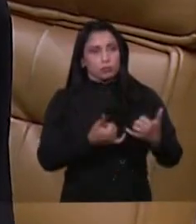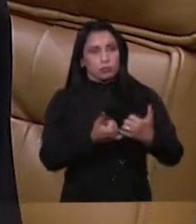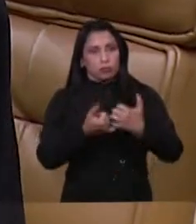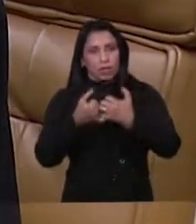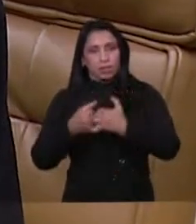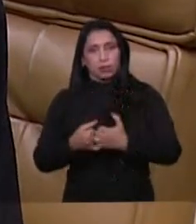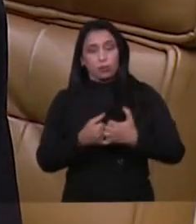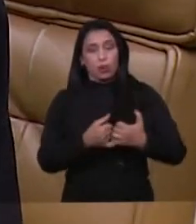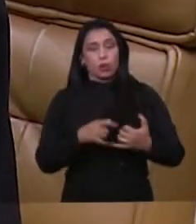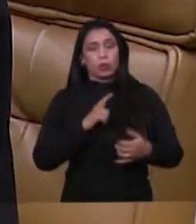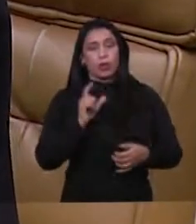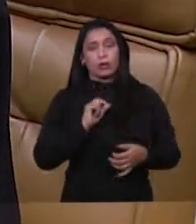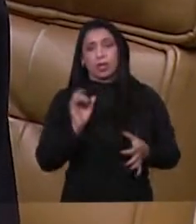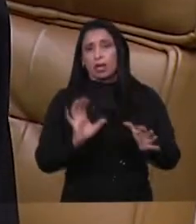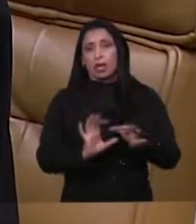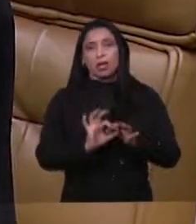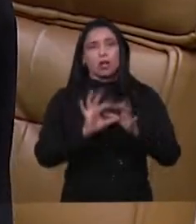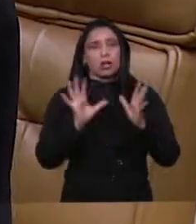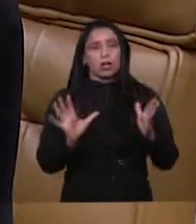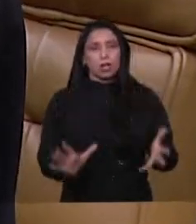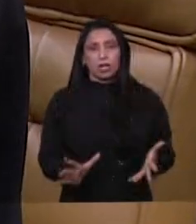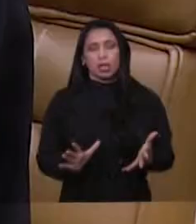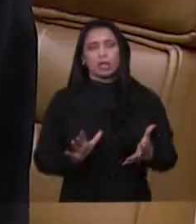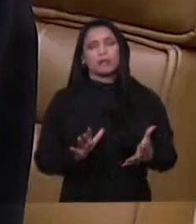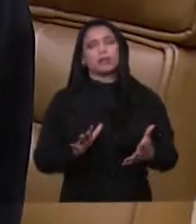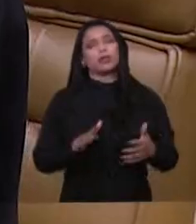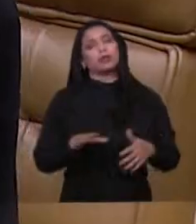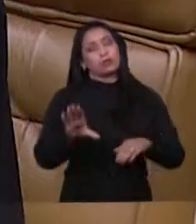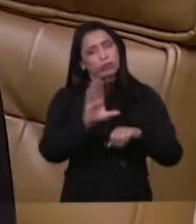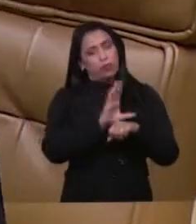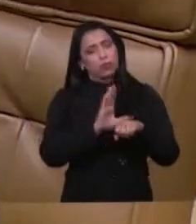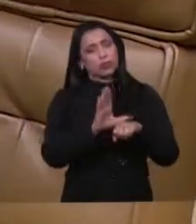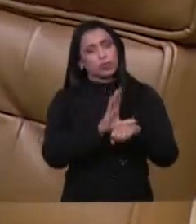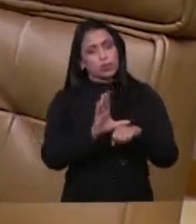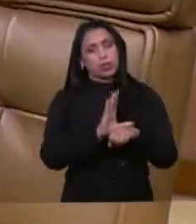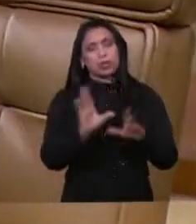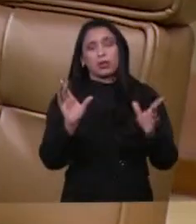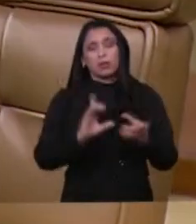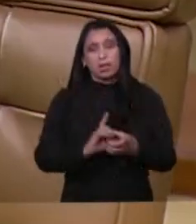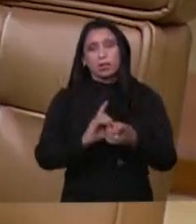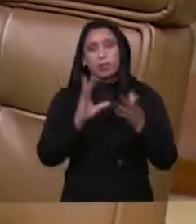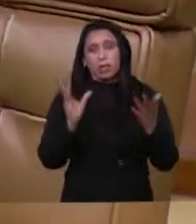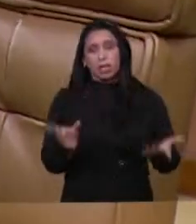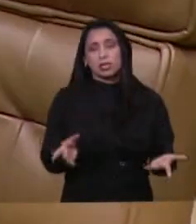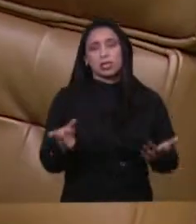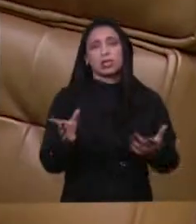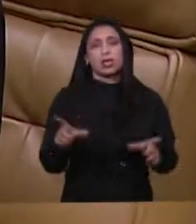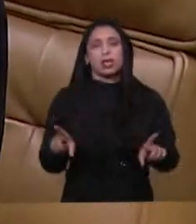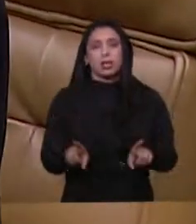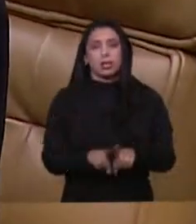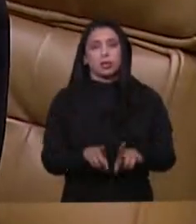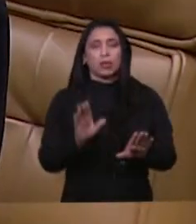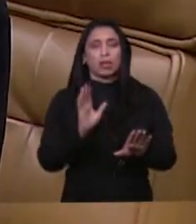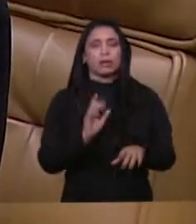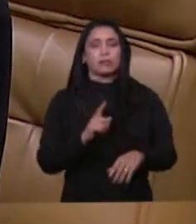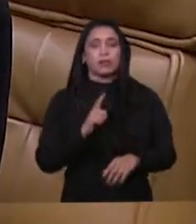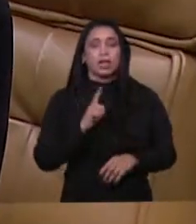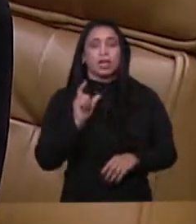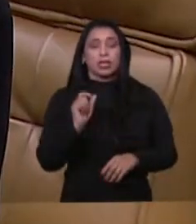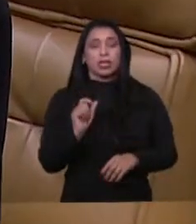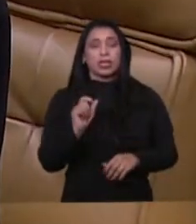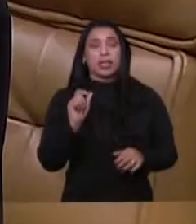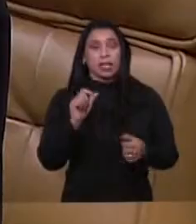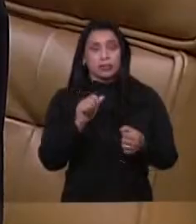o livre exercício dos poderes constitucionais e a própria essência do Estado Democrático. Podem ser autores do crime, pois, tanto